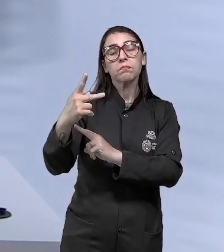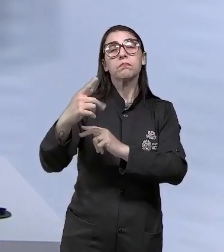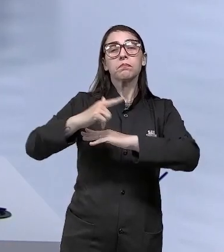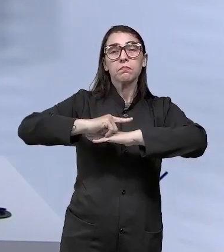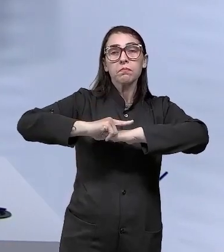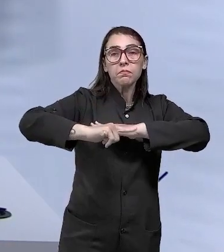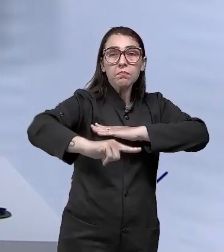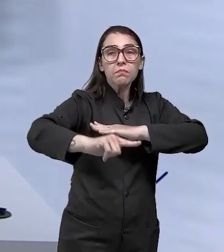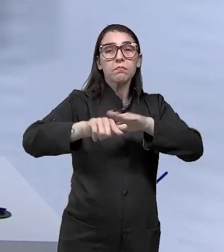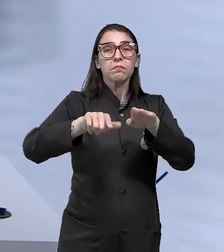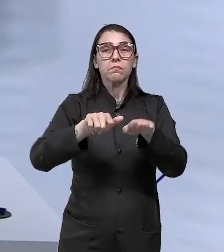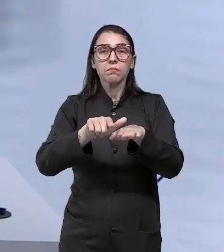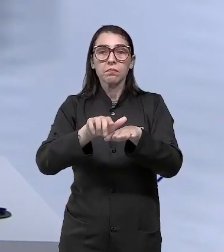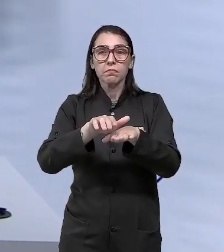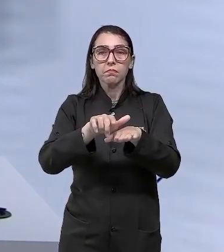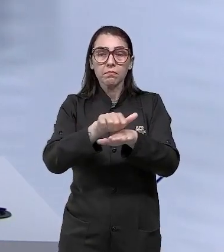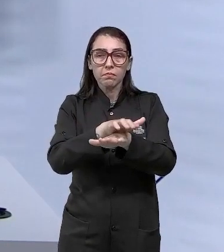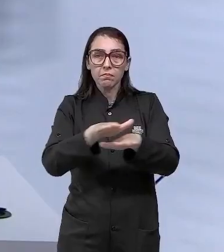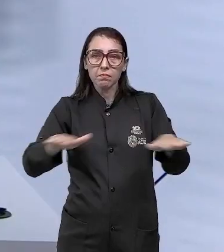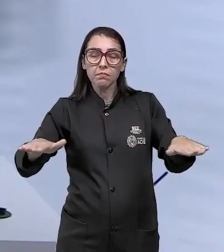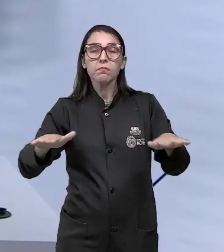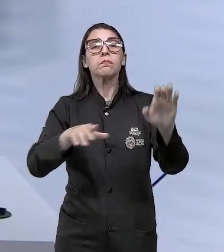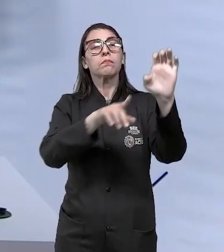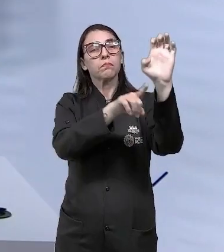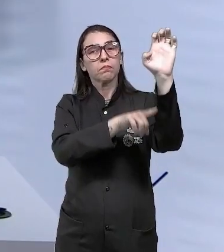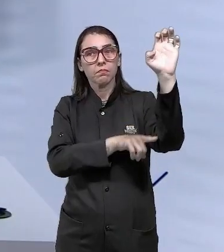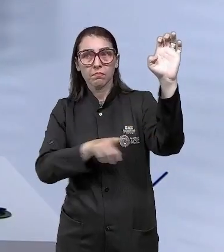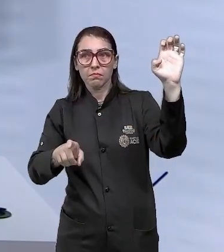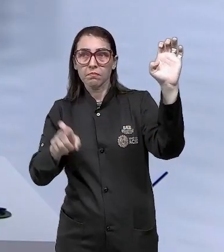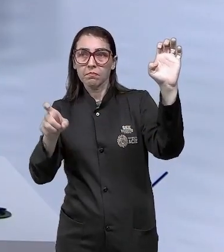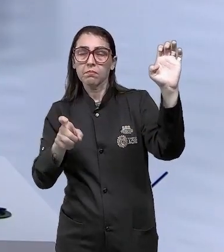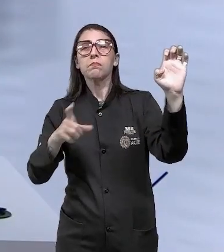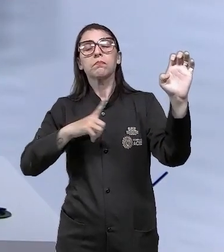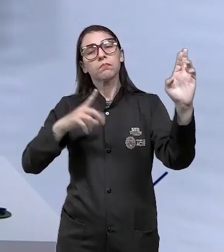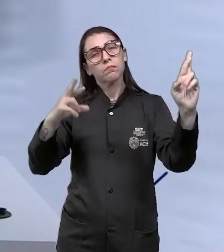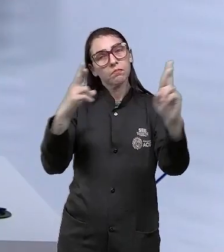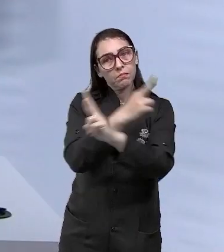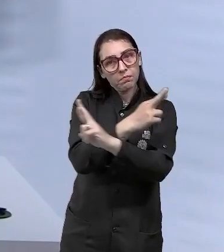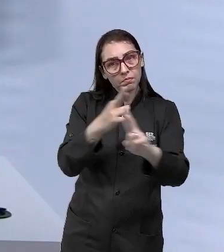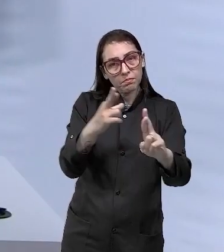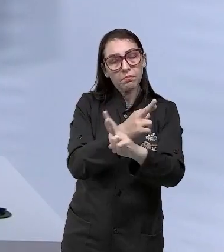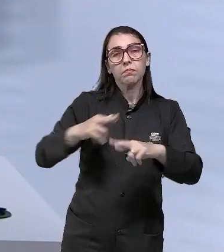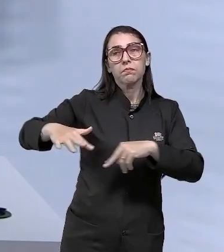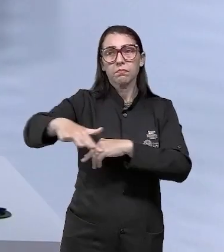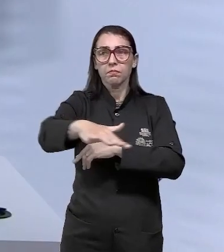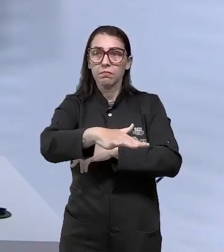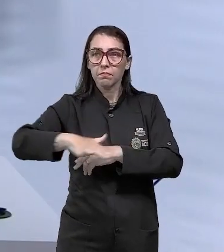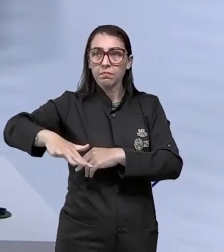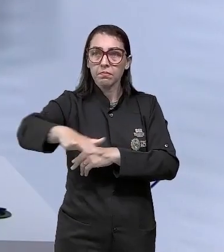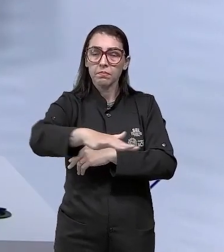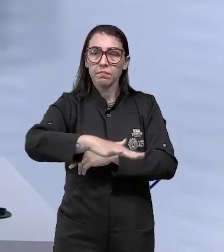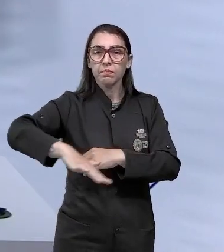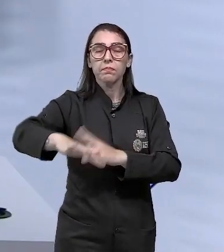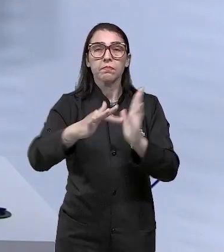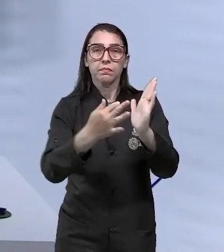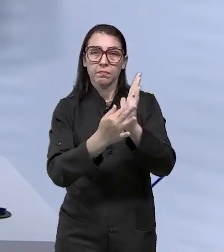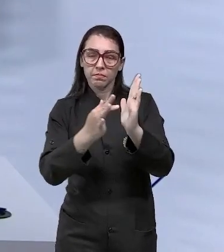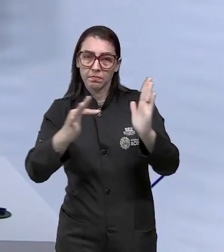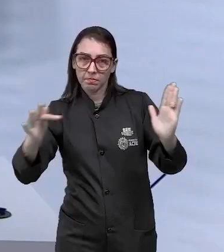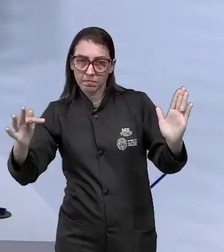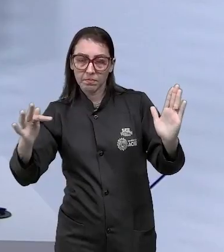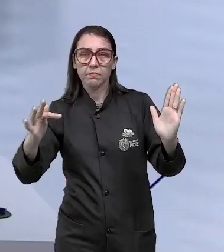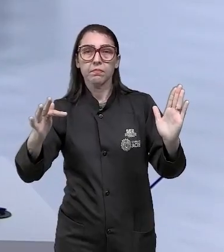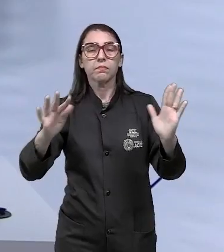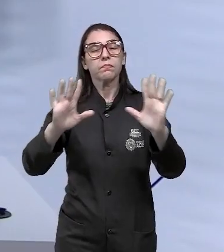regulares. E a função quadrática tem uma relação muito forte com a área. Então, essas funções, duas funções,